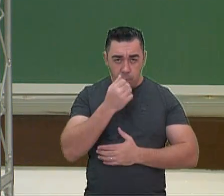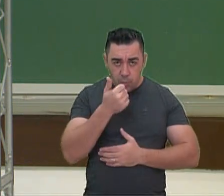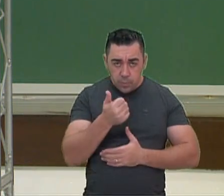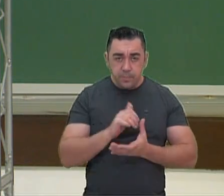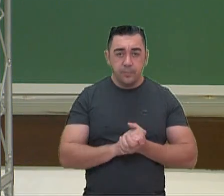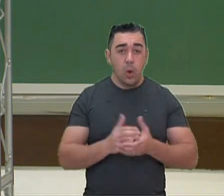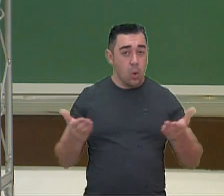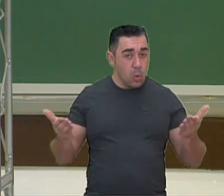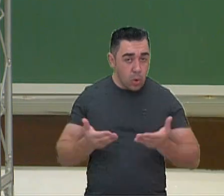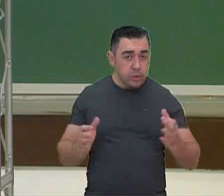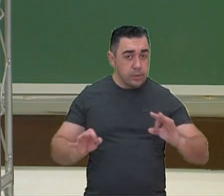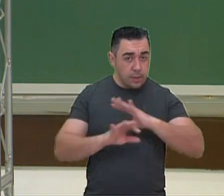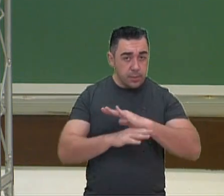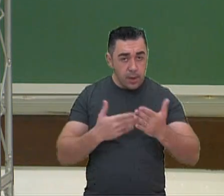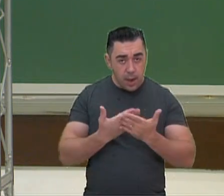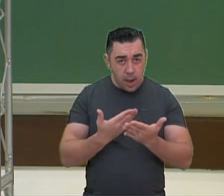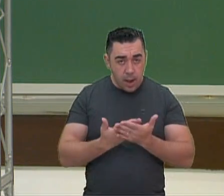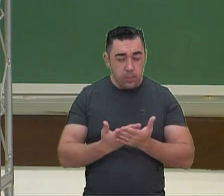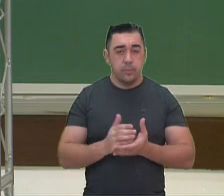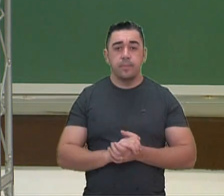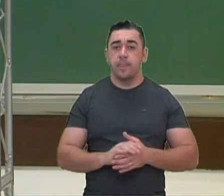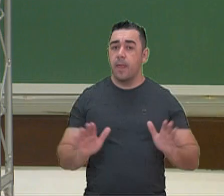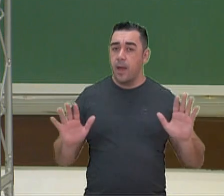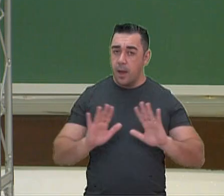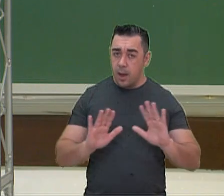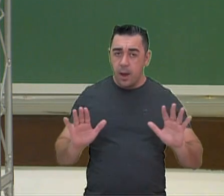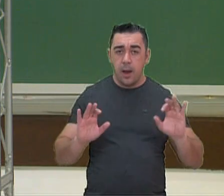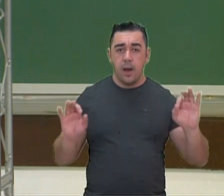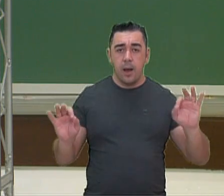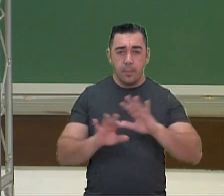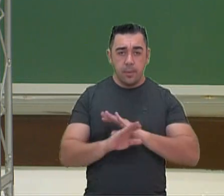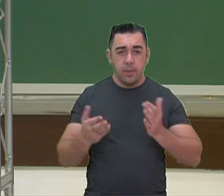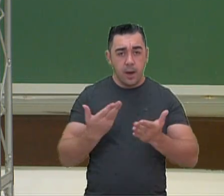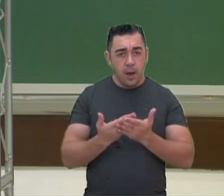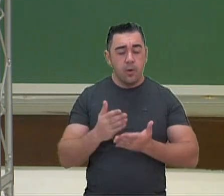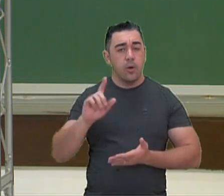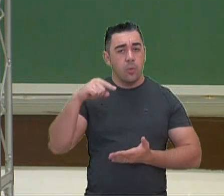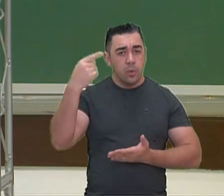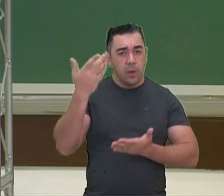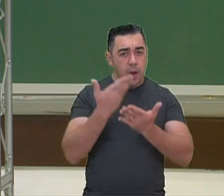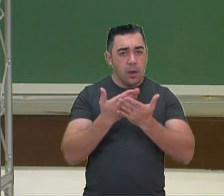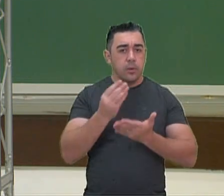Por hoje é só, a gente fica por aqui, até a próxima